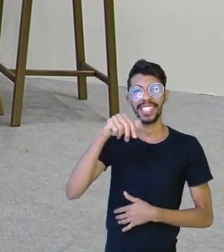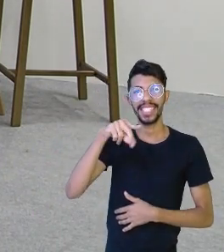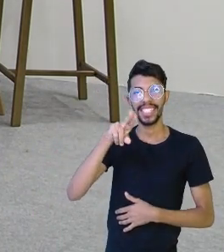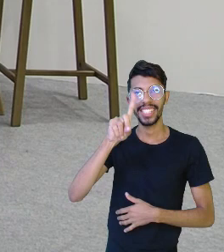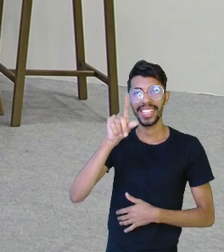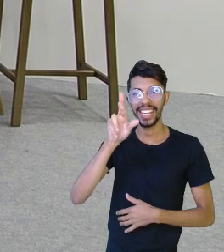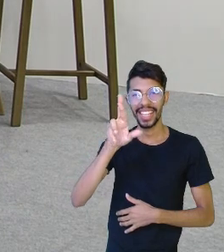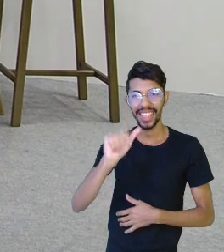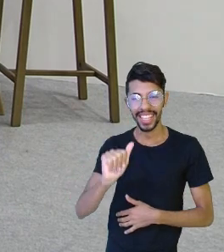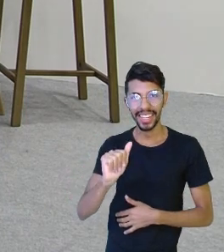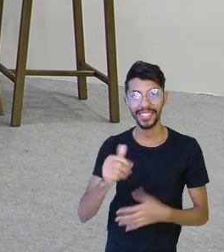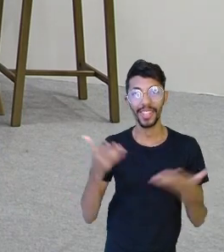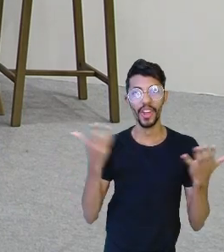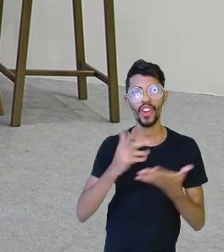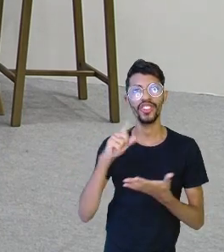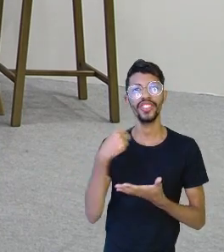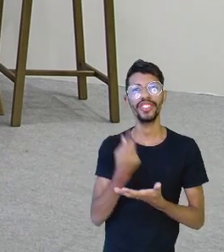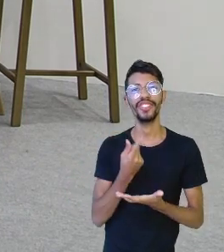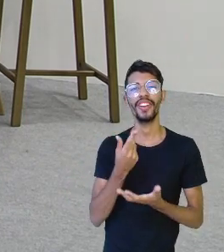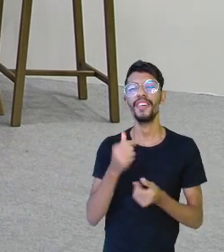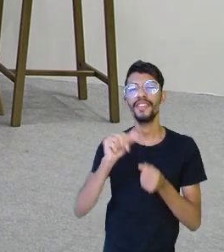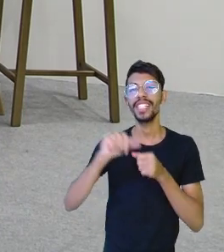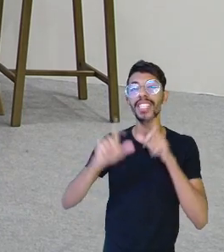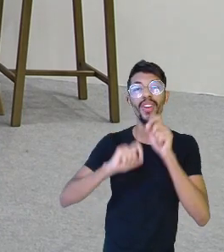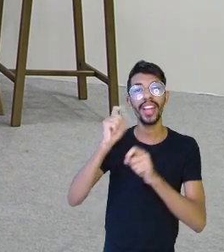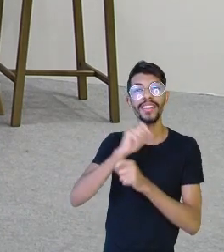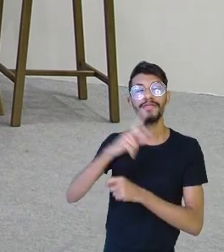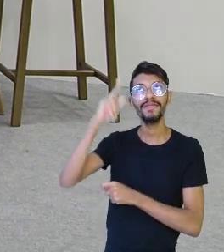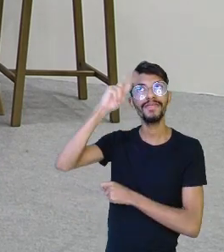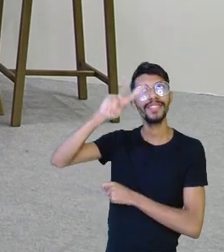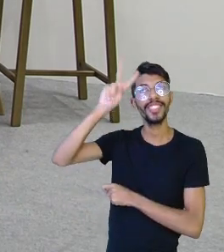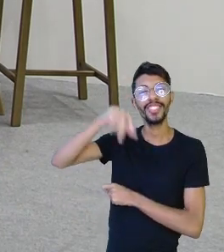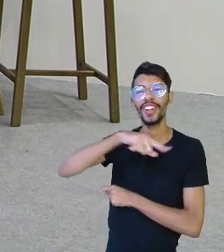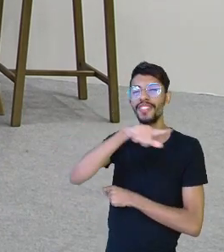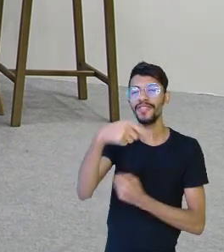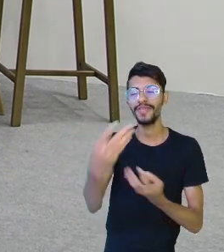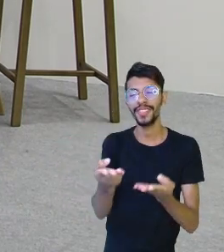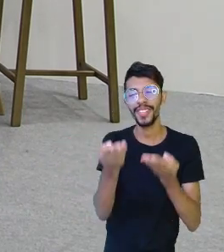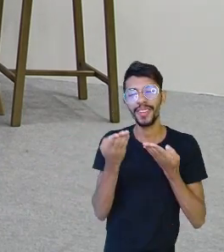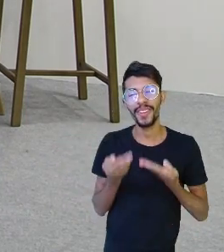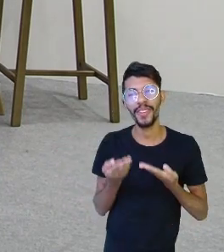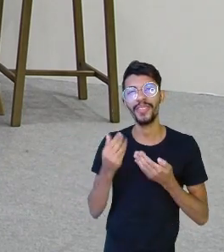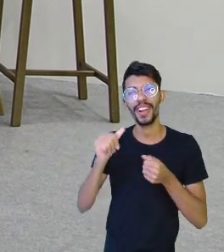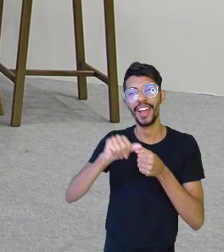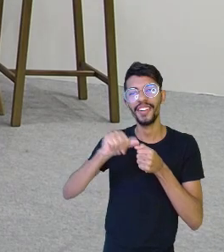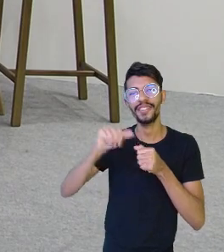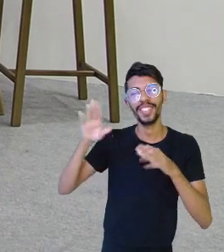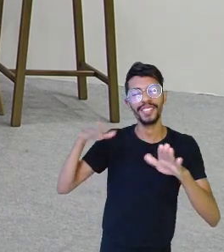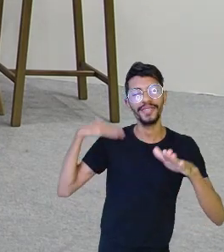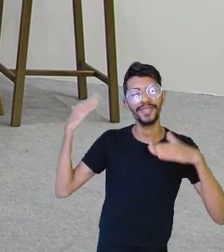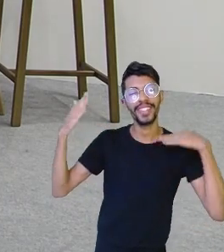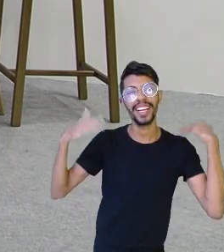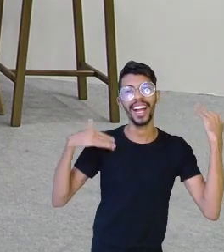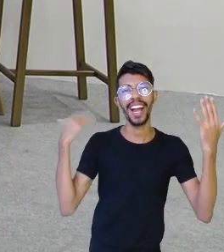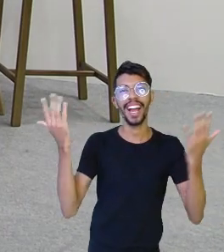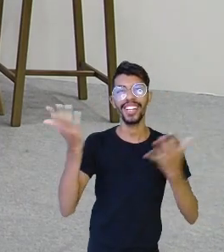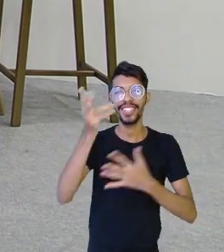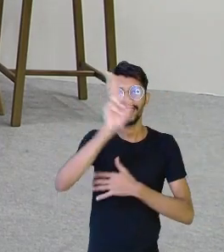hoje vai historiar. Vocês estão convidados a fazer uma viagem através da história.